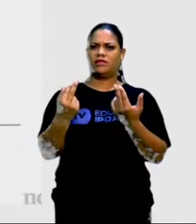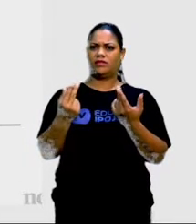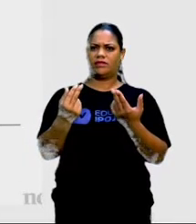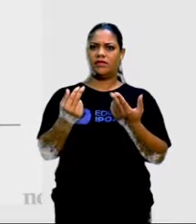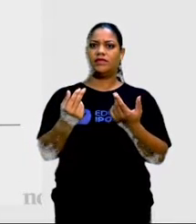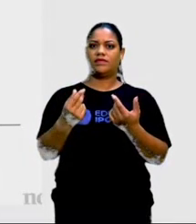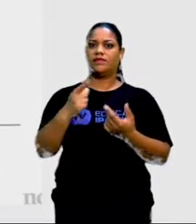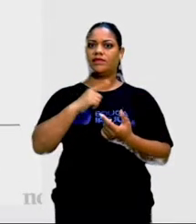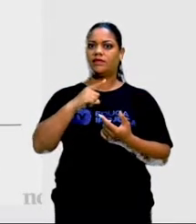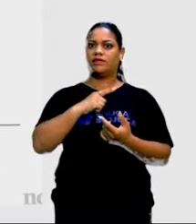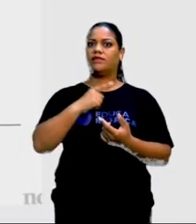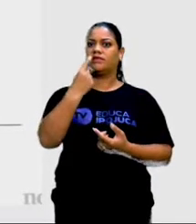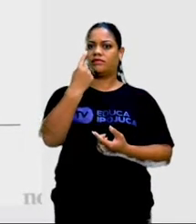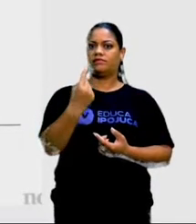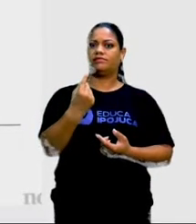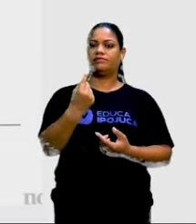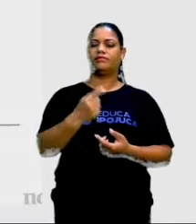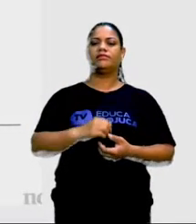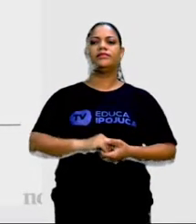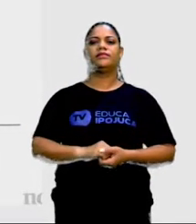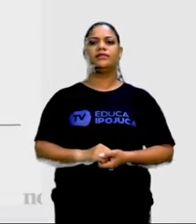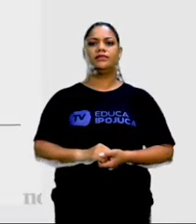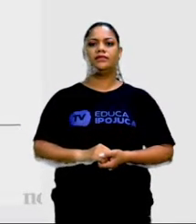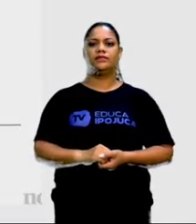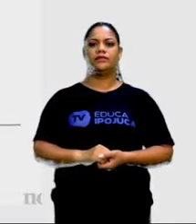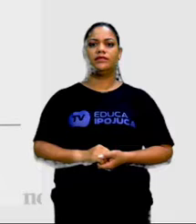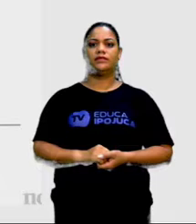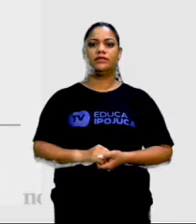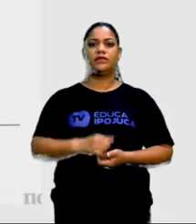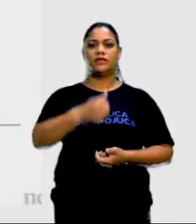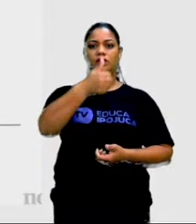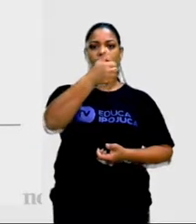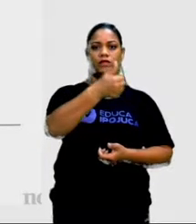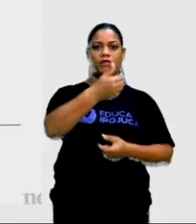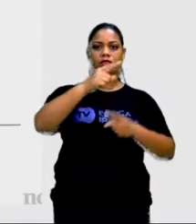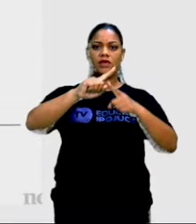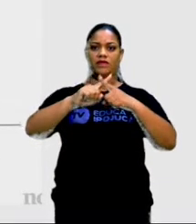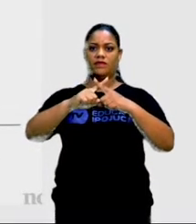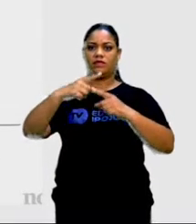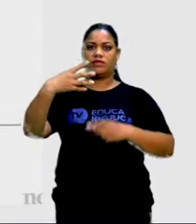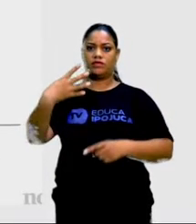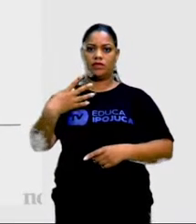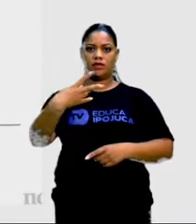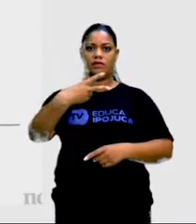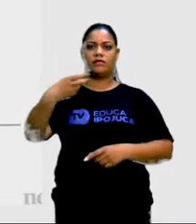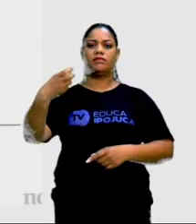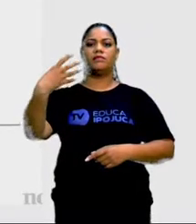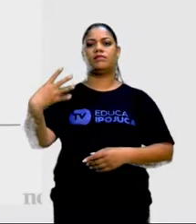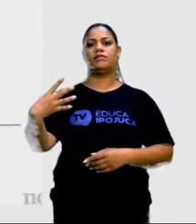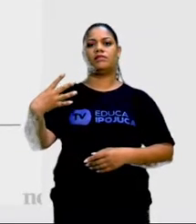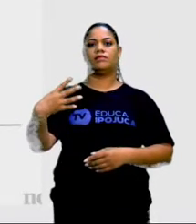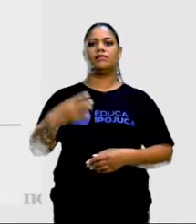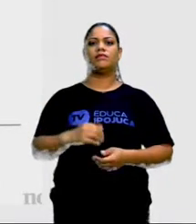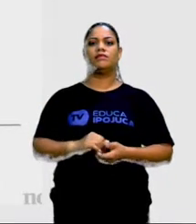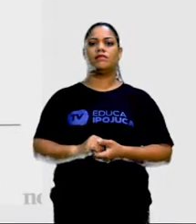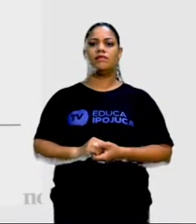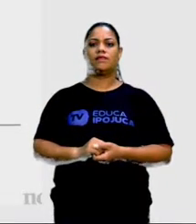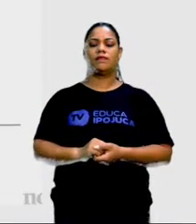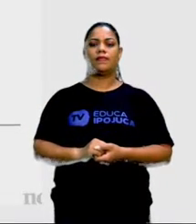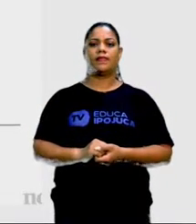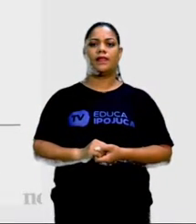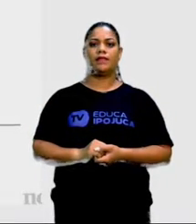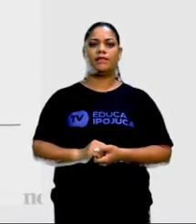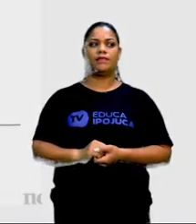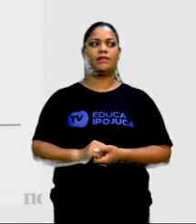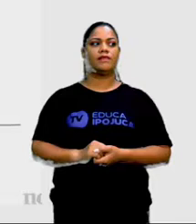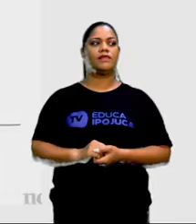quantia, você vai ver que cada um vai ganhar 1. Aí nós vemos, ó, 1 vezes 4, 4. Desceu 4 ali,